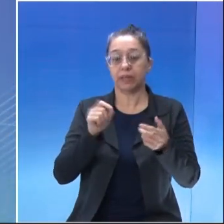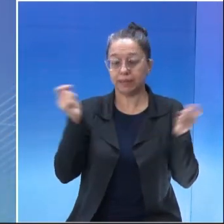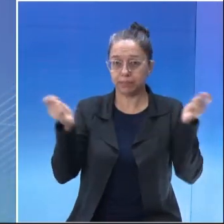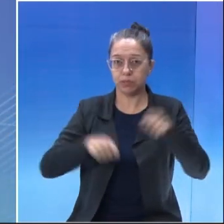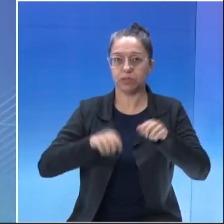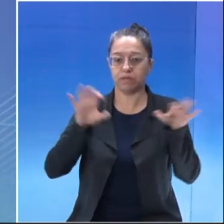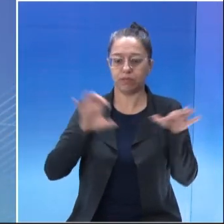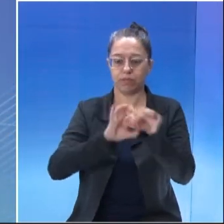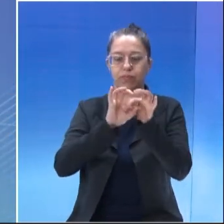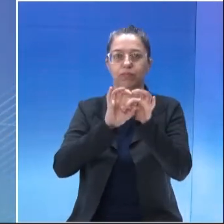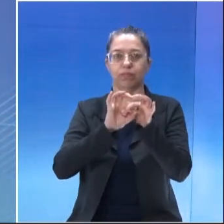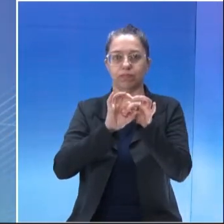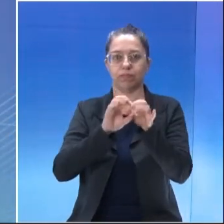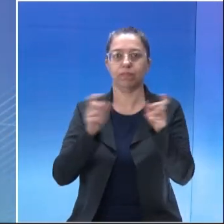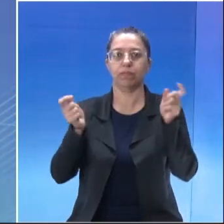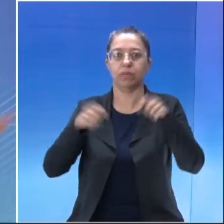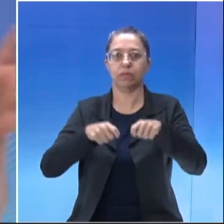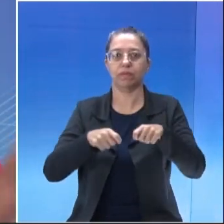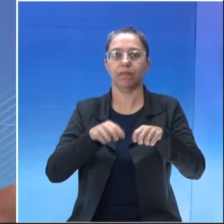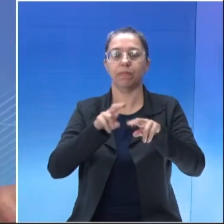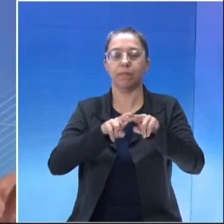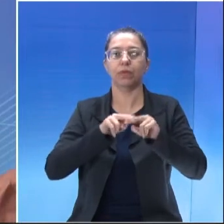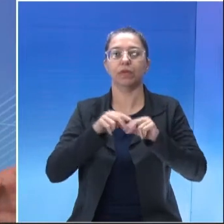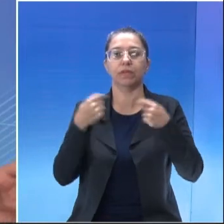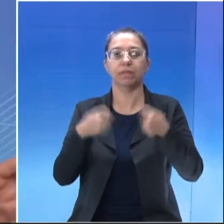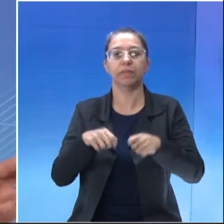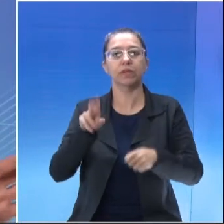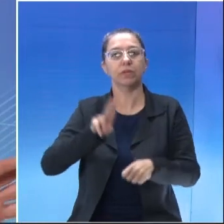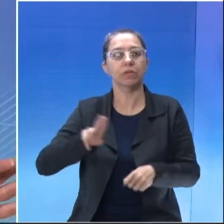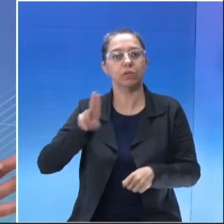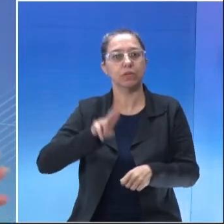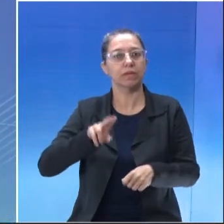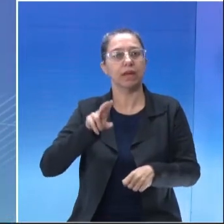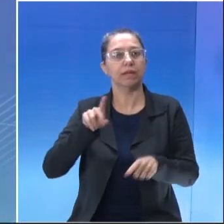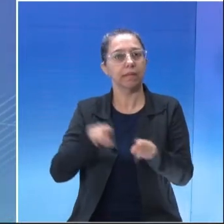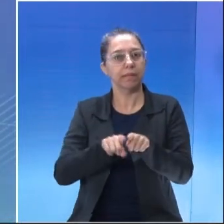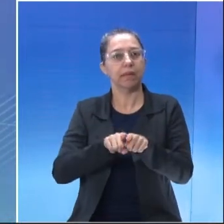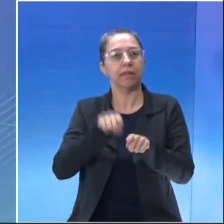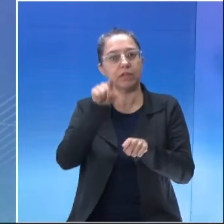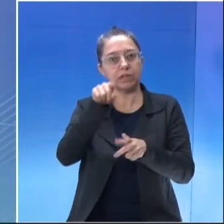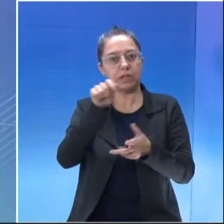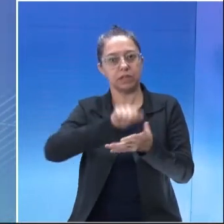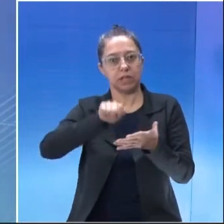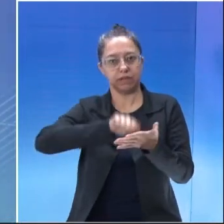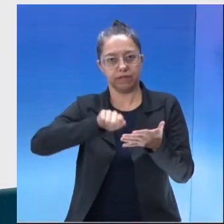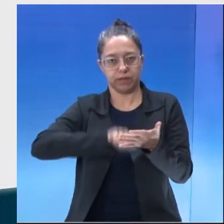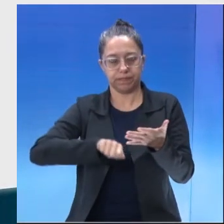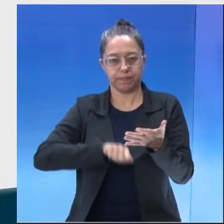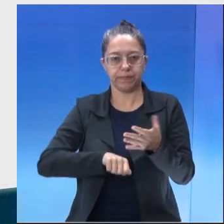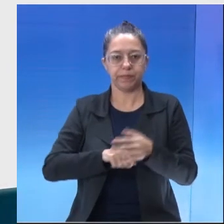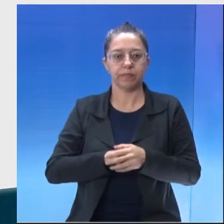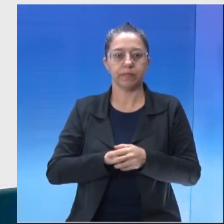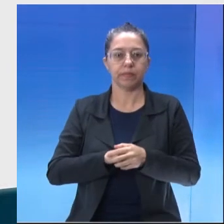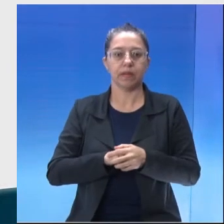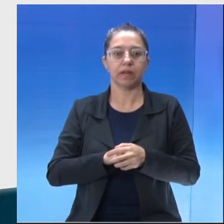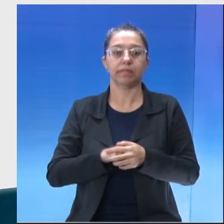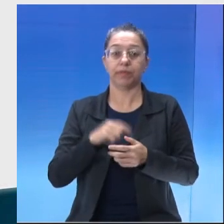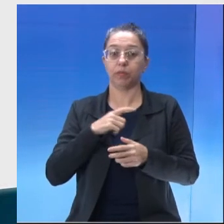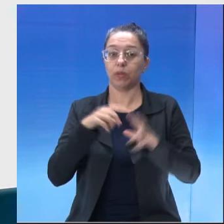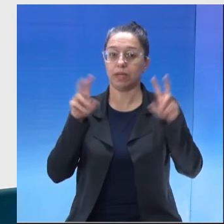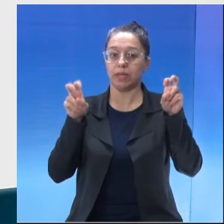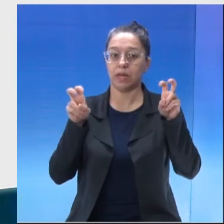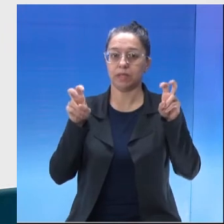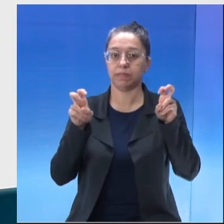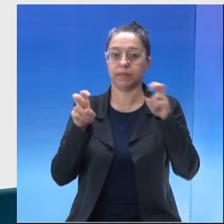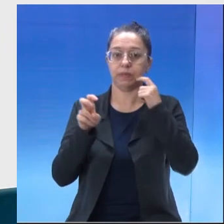tudo que eu estou falando aqui, usa isso aí na hora de você produzir seu texto. Então, no primeiro a gente viu aí entre aspas,